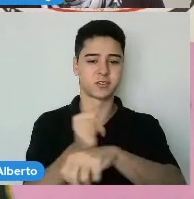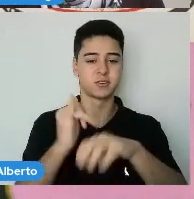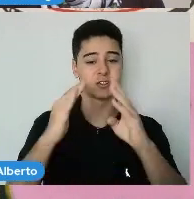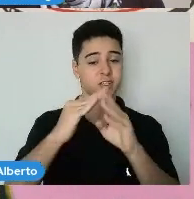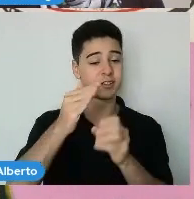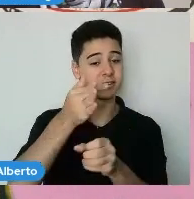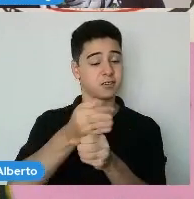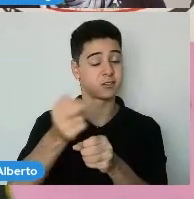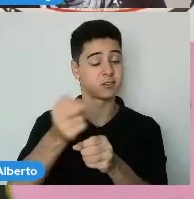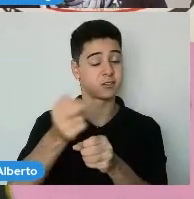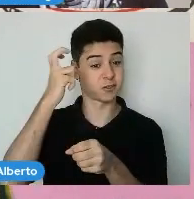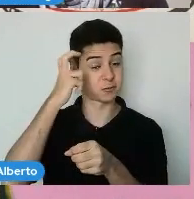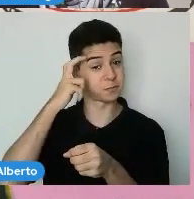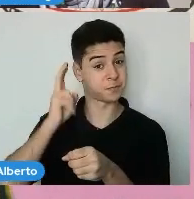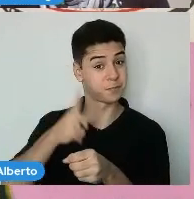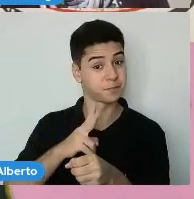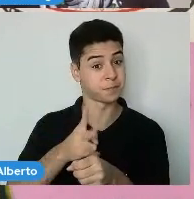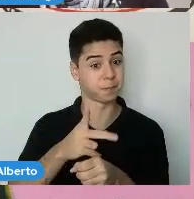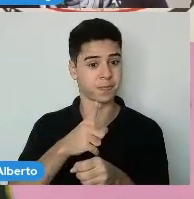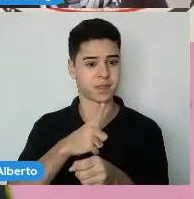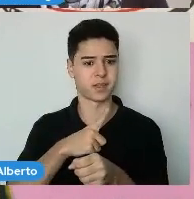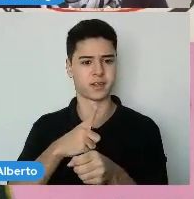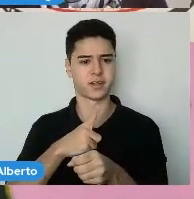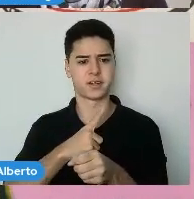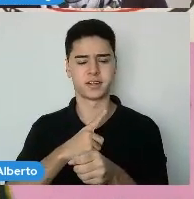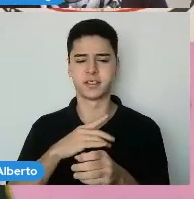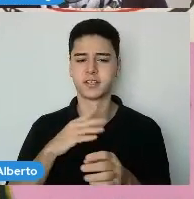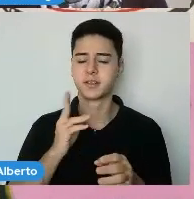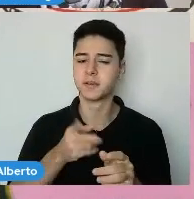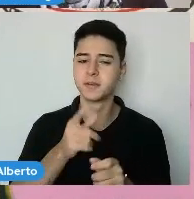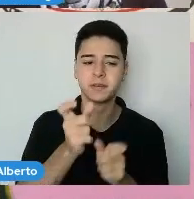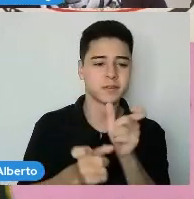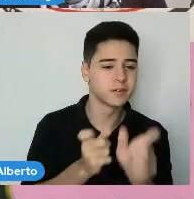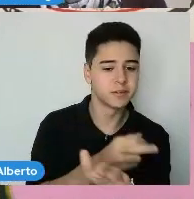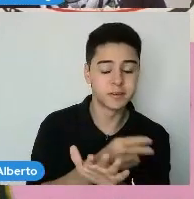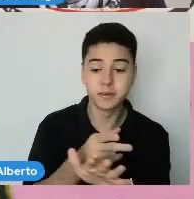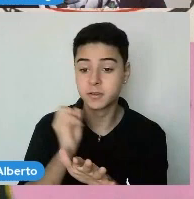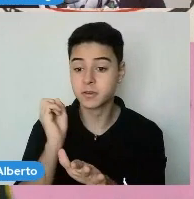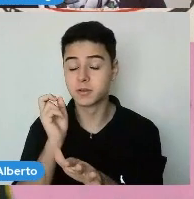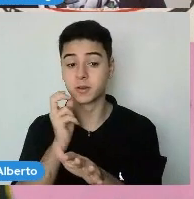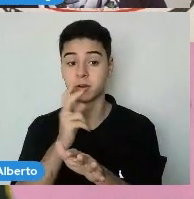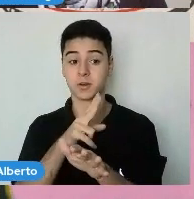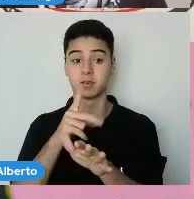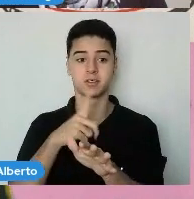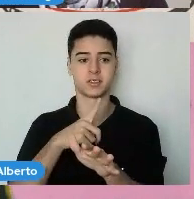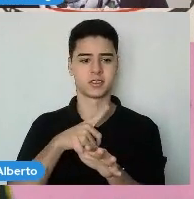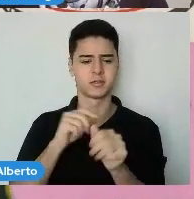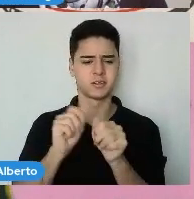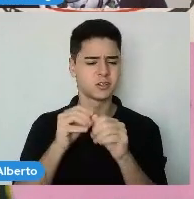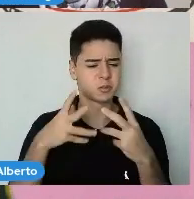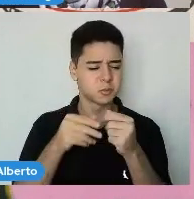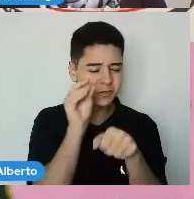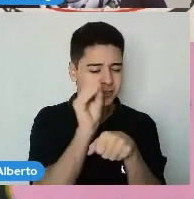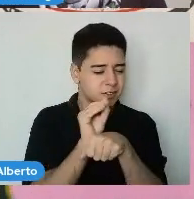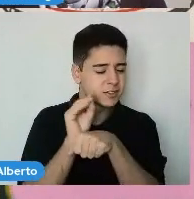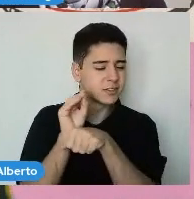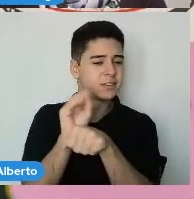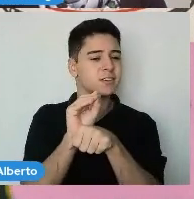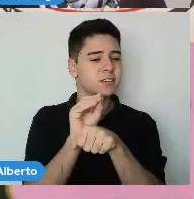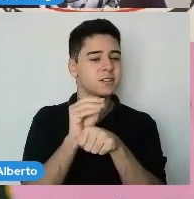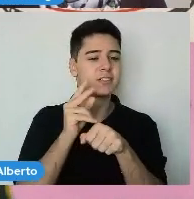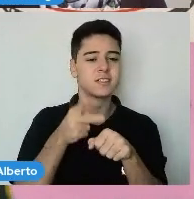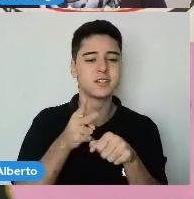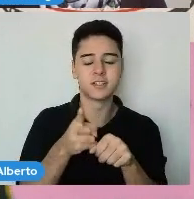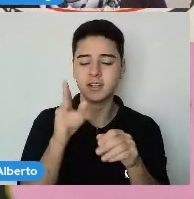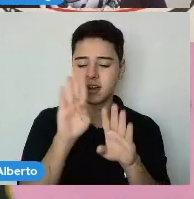Cultura. Sempre tem conteúdo bacana, tá? E a gente sempre faz tudo com muito carinho, com muito apuro